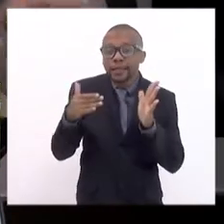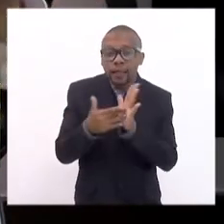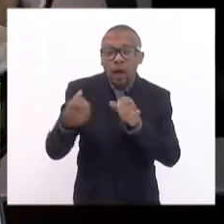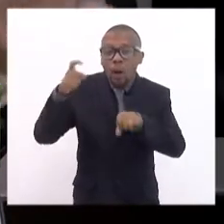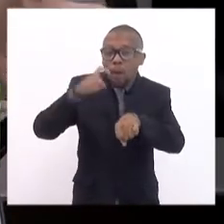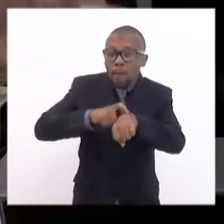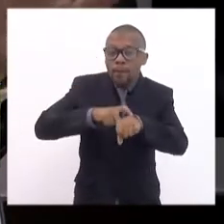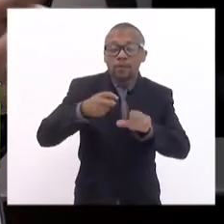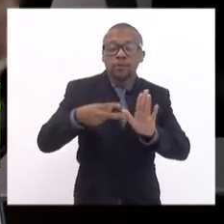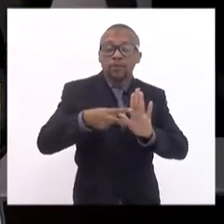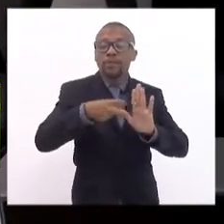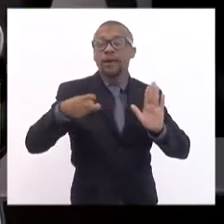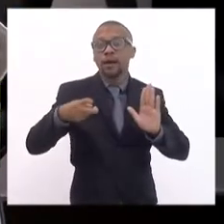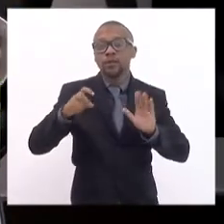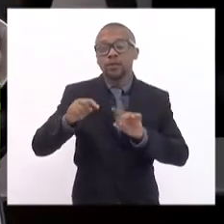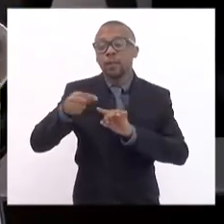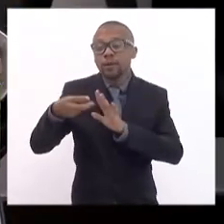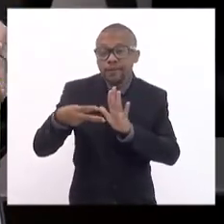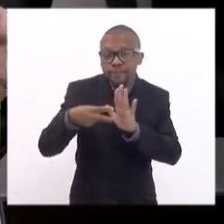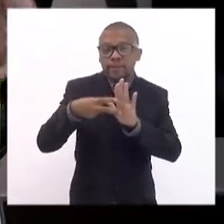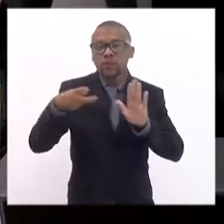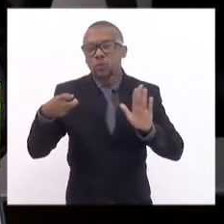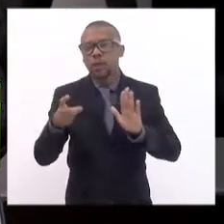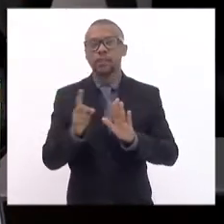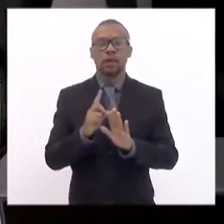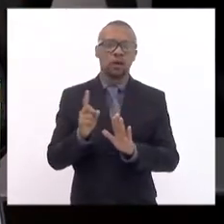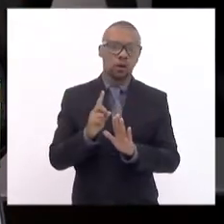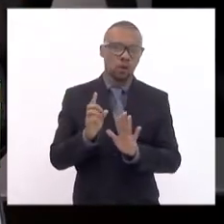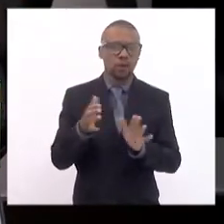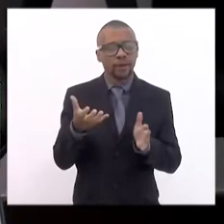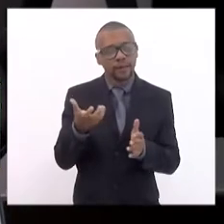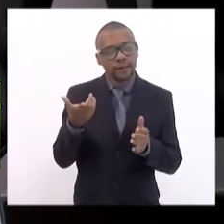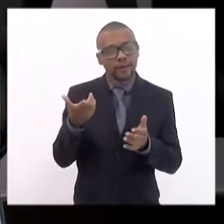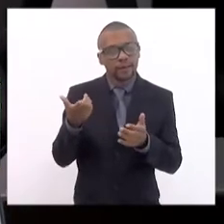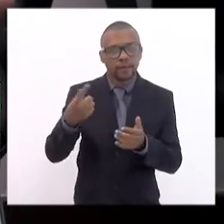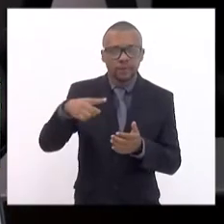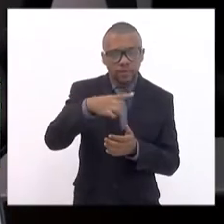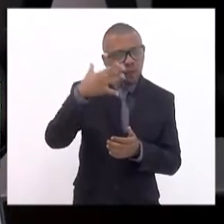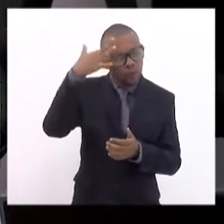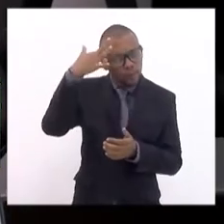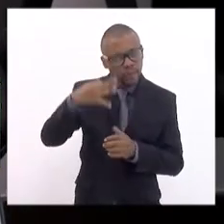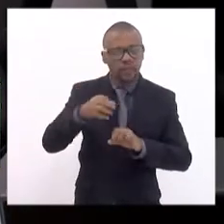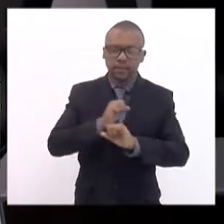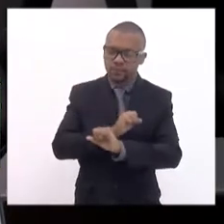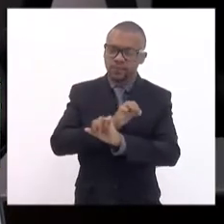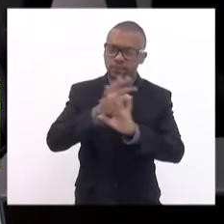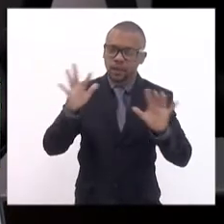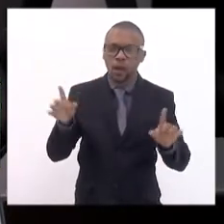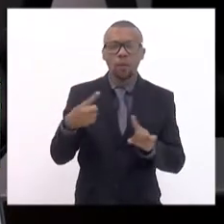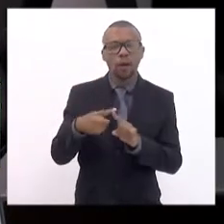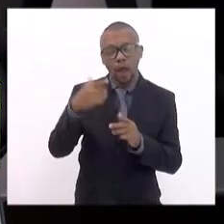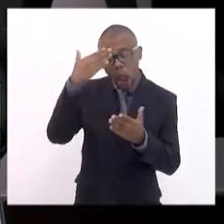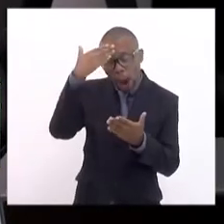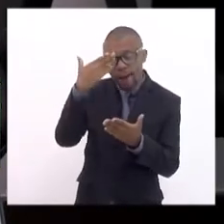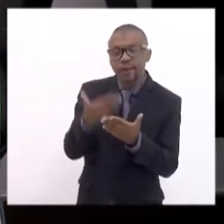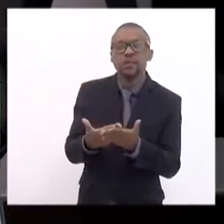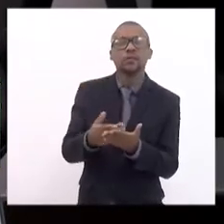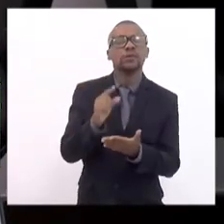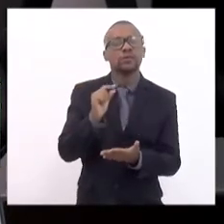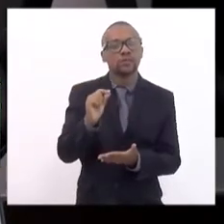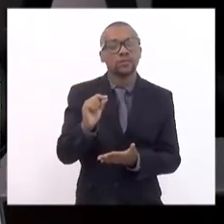Não é depois do veto ou depois da sanção. Então eu queria que isso fosse bem compreendido, porque isso aí eu acredito que